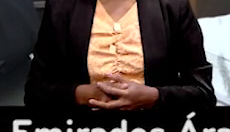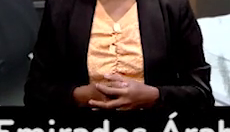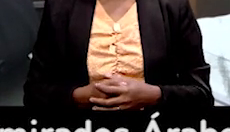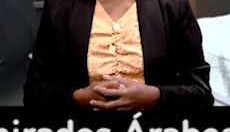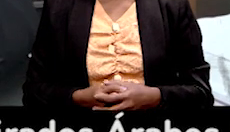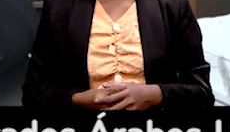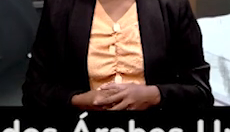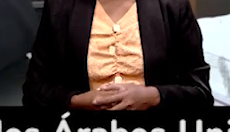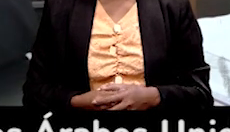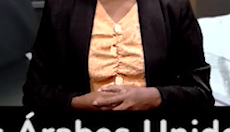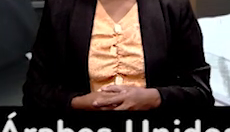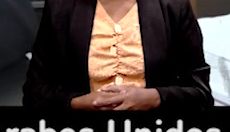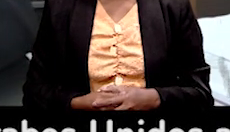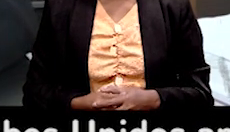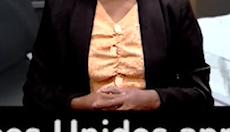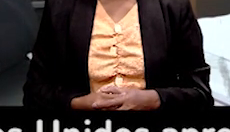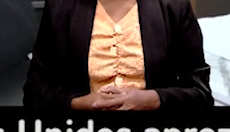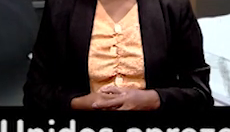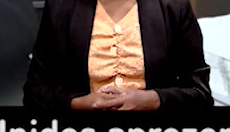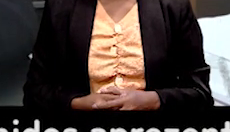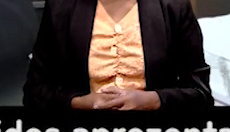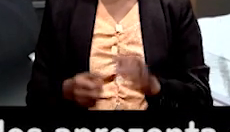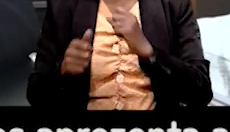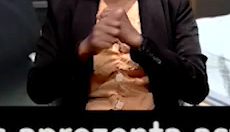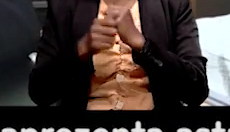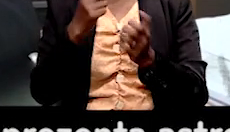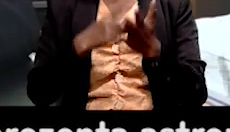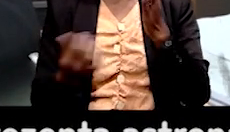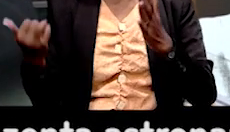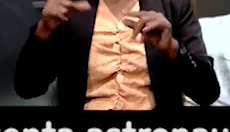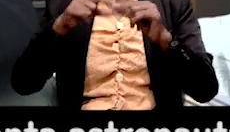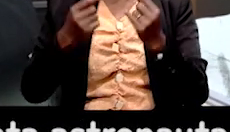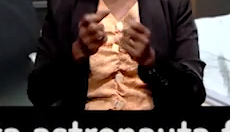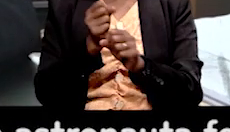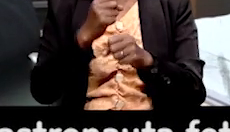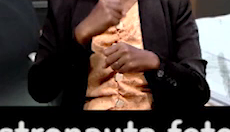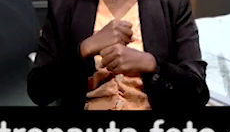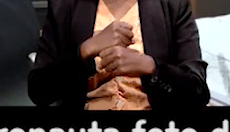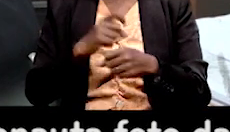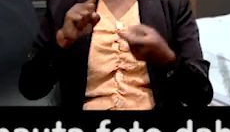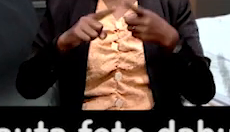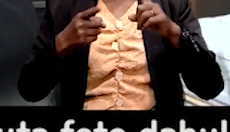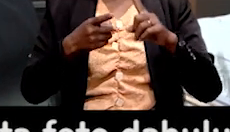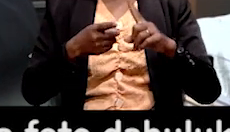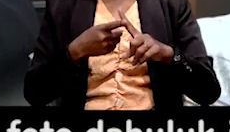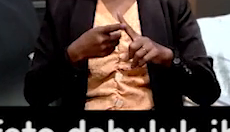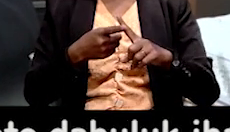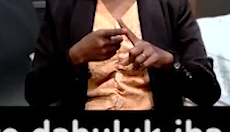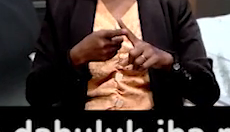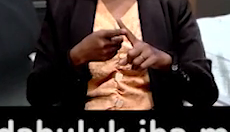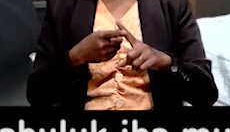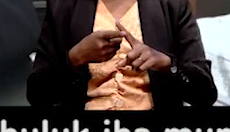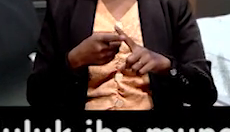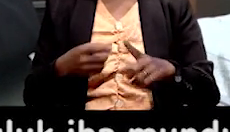antaun asaun saya ada maksira halo, ekipa ne halo, ekipa kolega sir ne beke